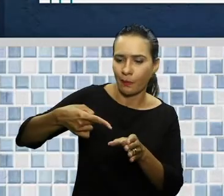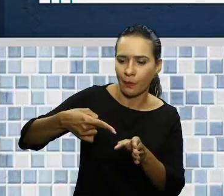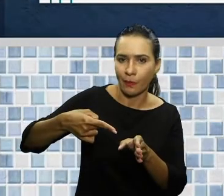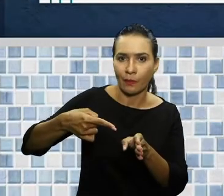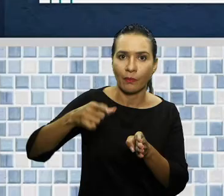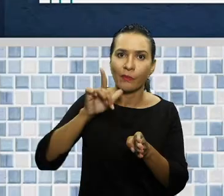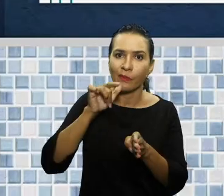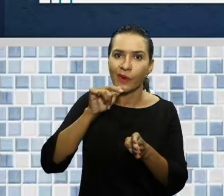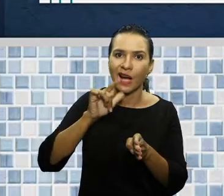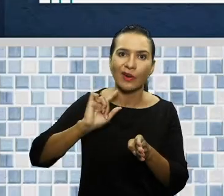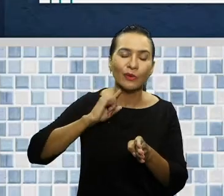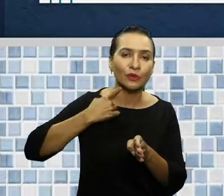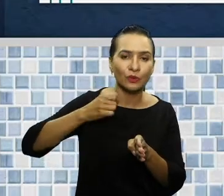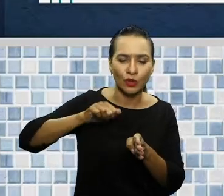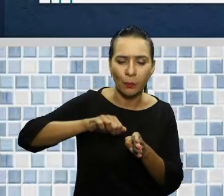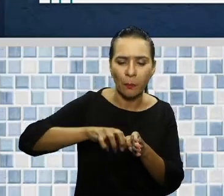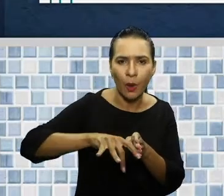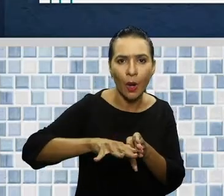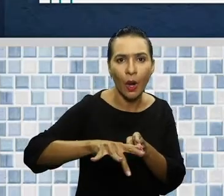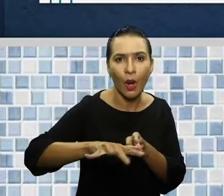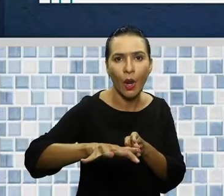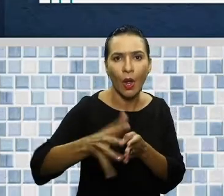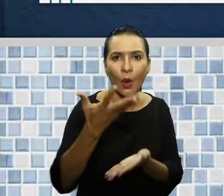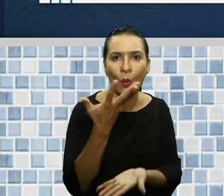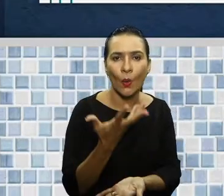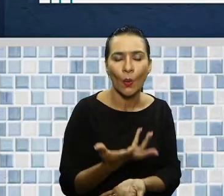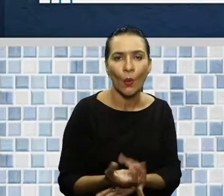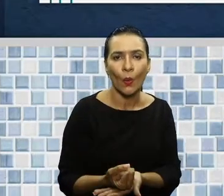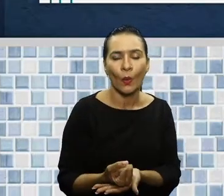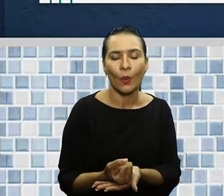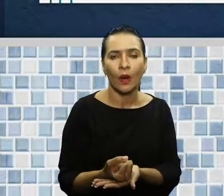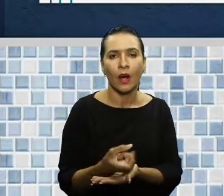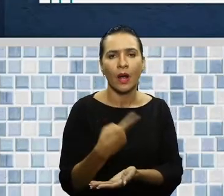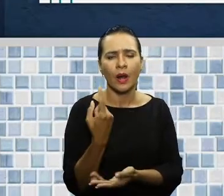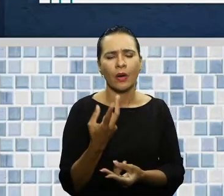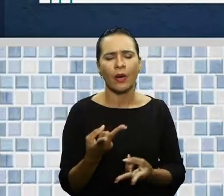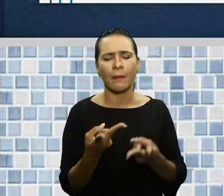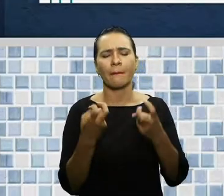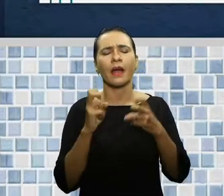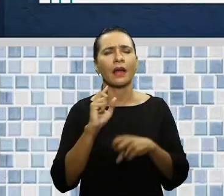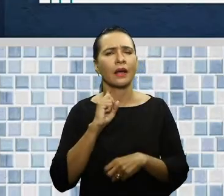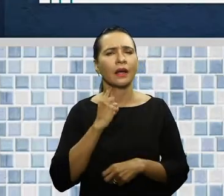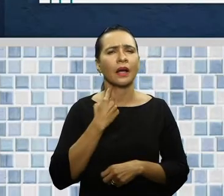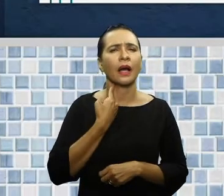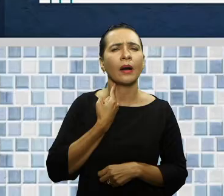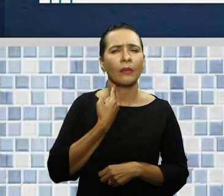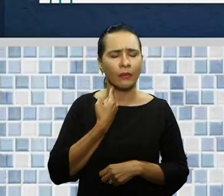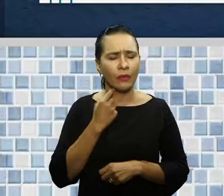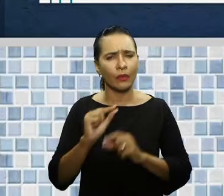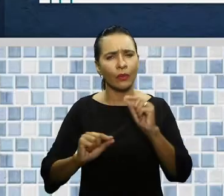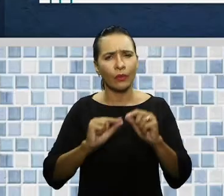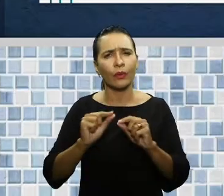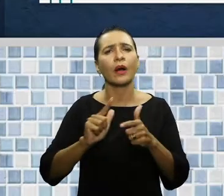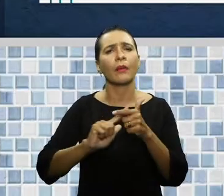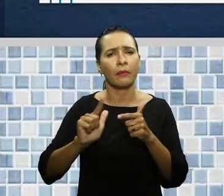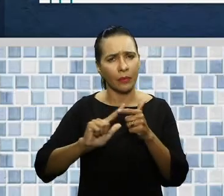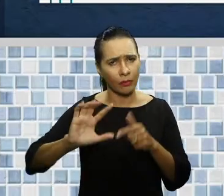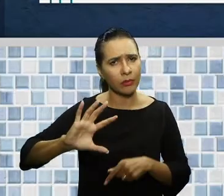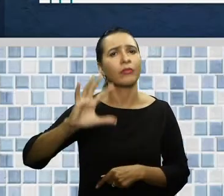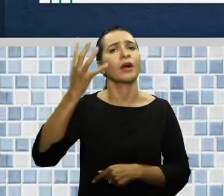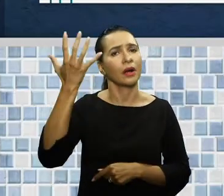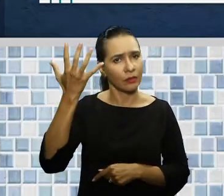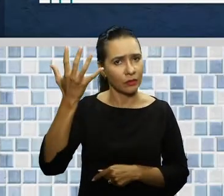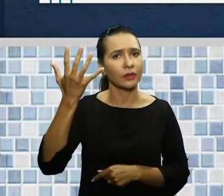d'água. Então, a gente vê que essa poluição, ela pode trazer alguns danos, como